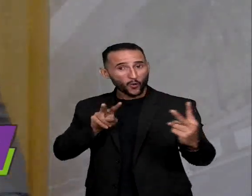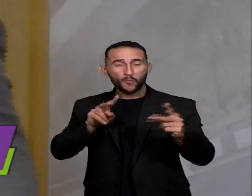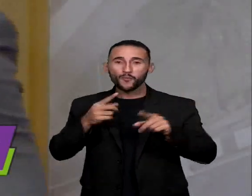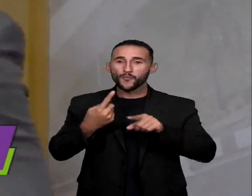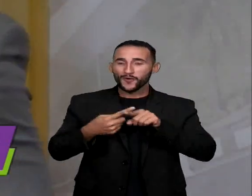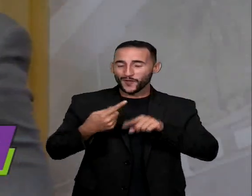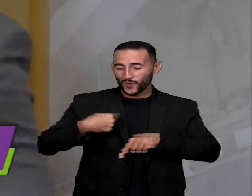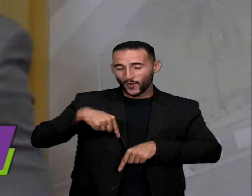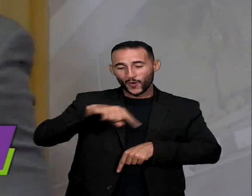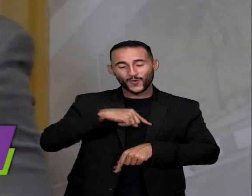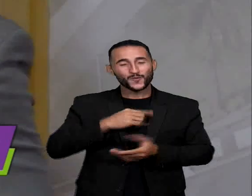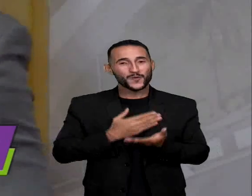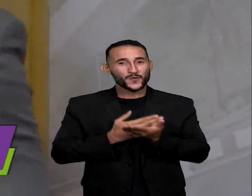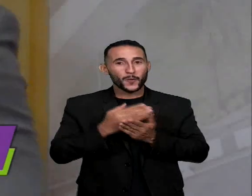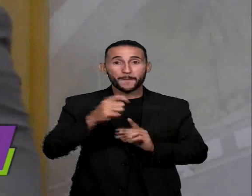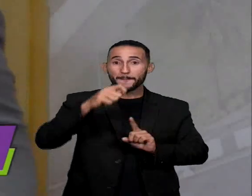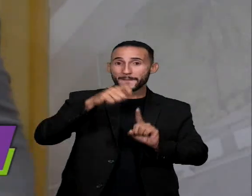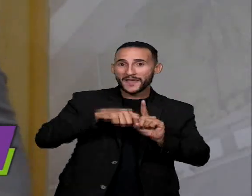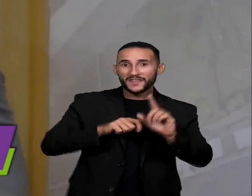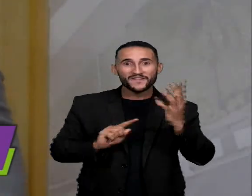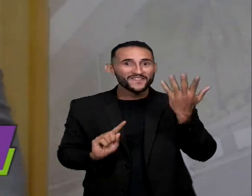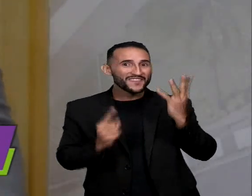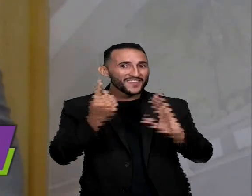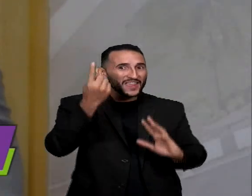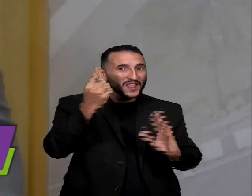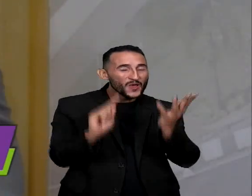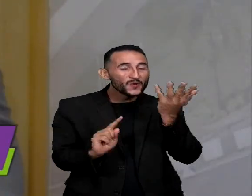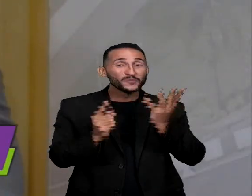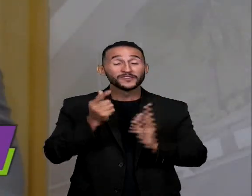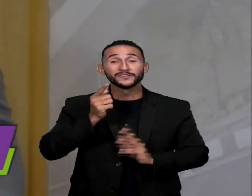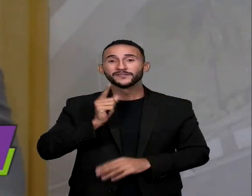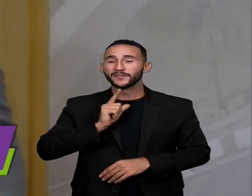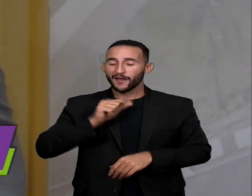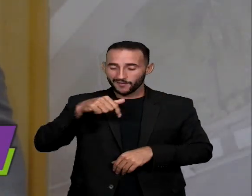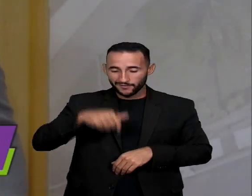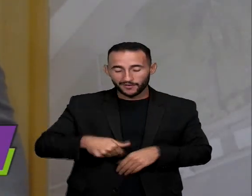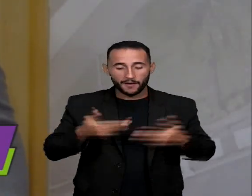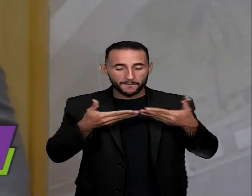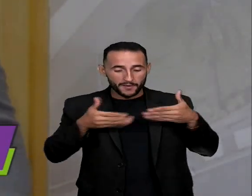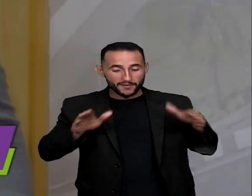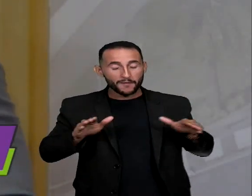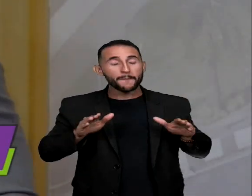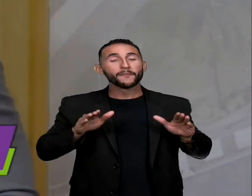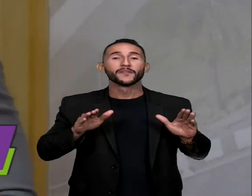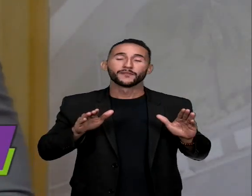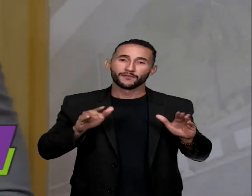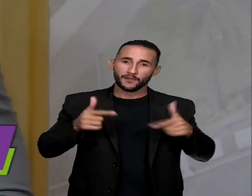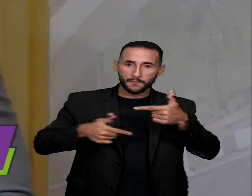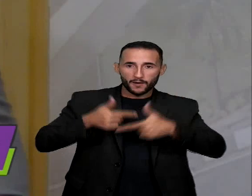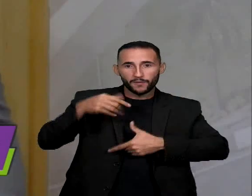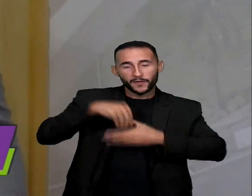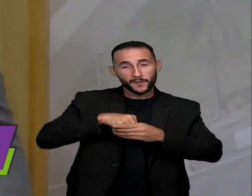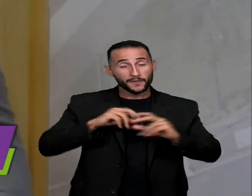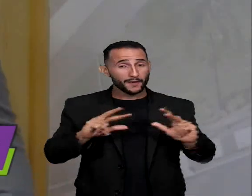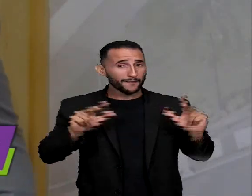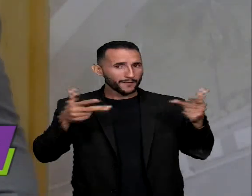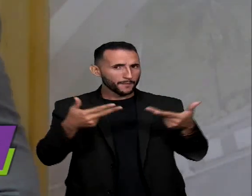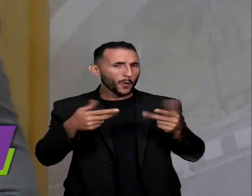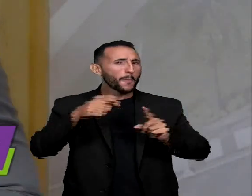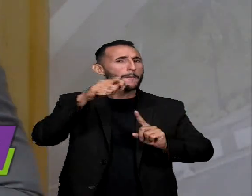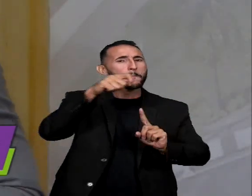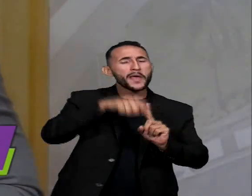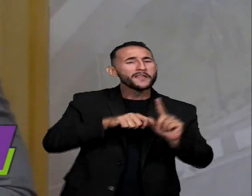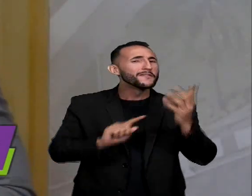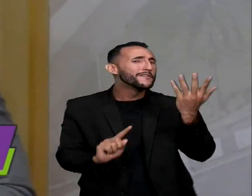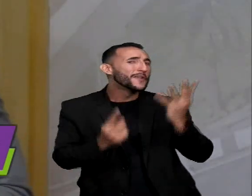começou o mês de fevereiro numa reabertura de trabalhos aqui na Câmara Municipal e é o mês exatamente o mês